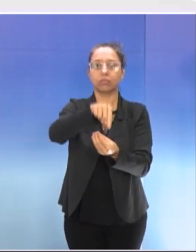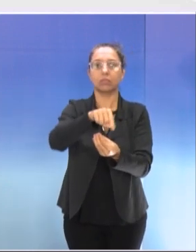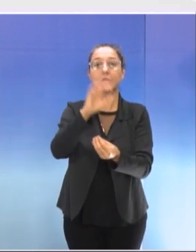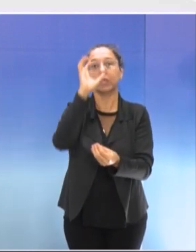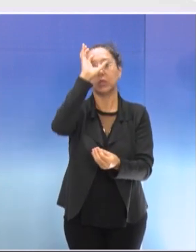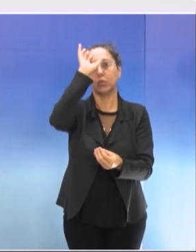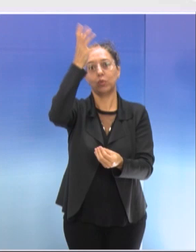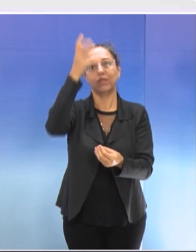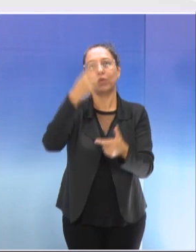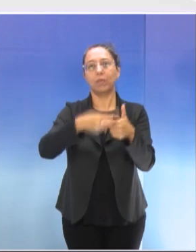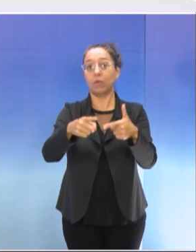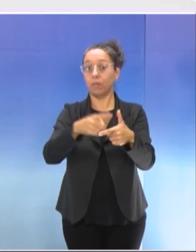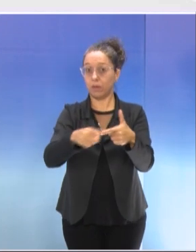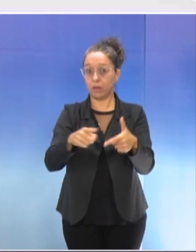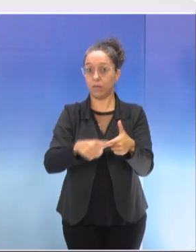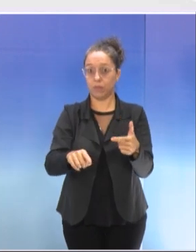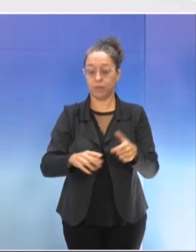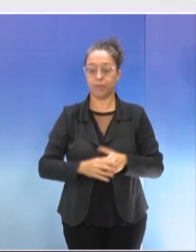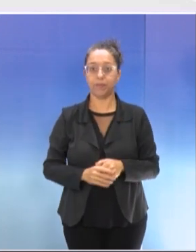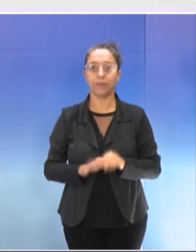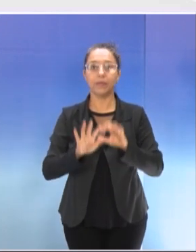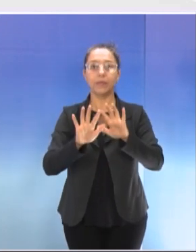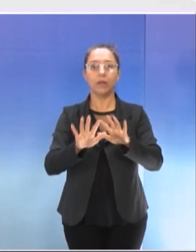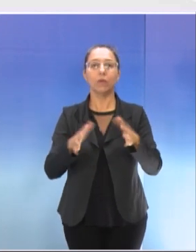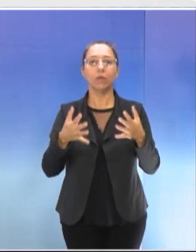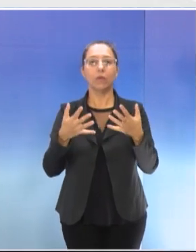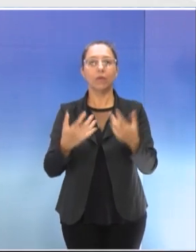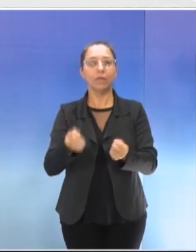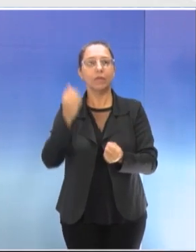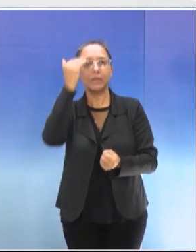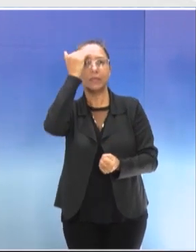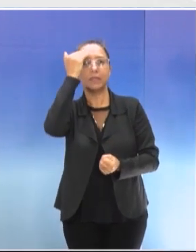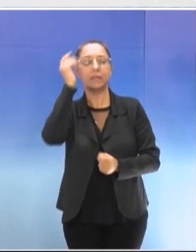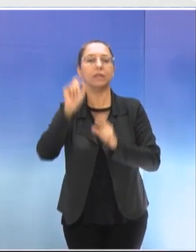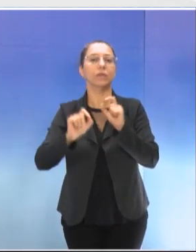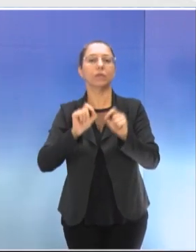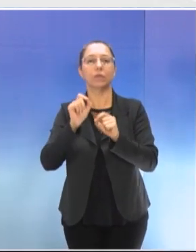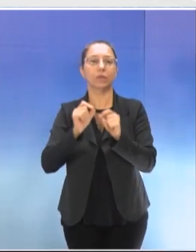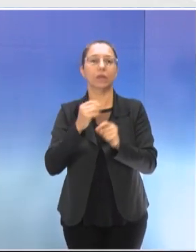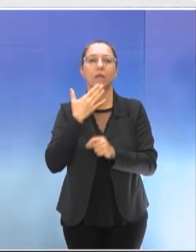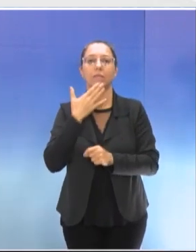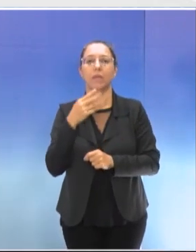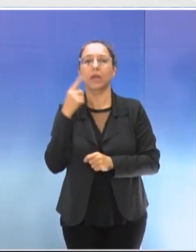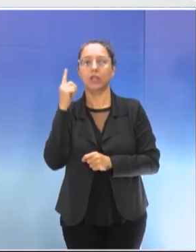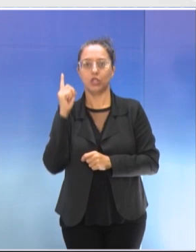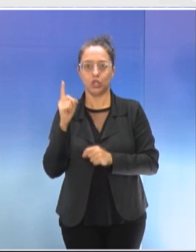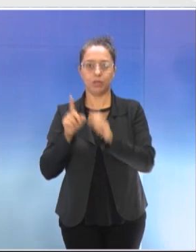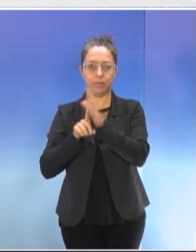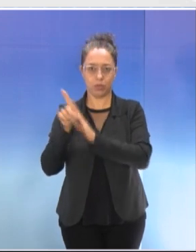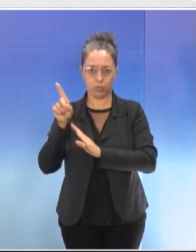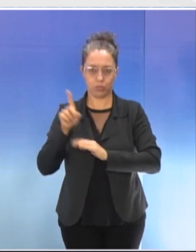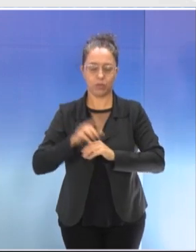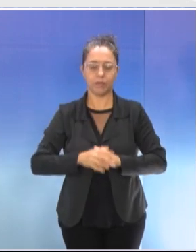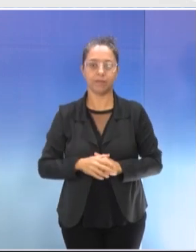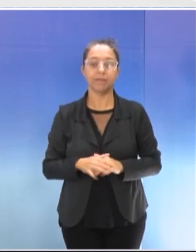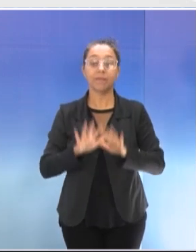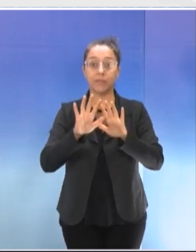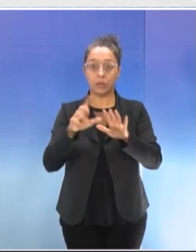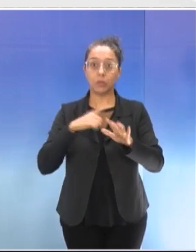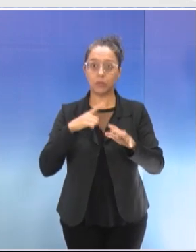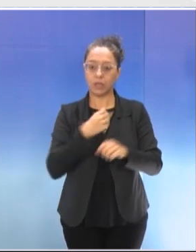Vamos entender o que o item está nos pedindo. Existe uma